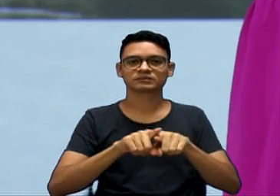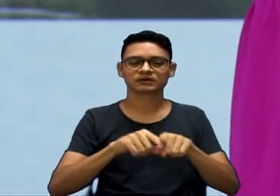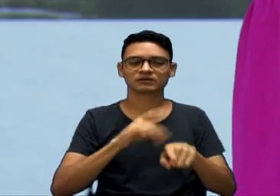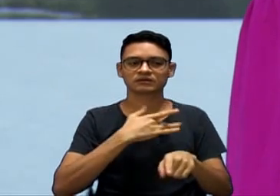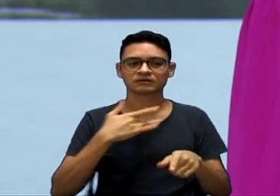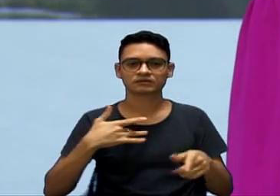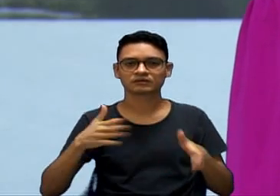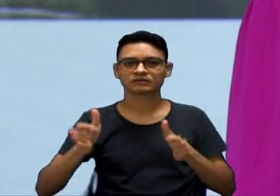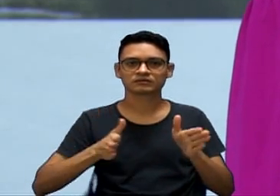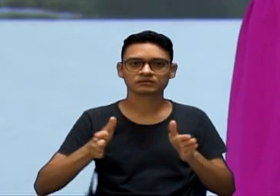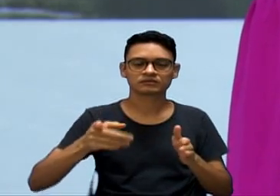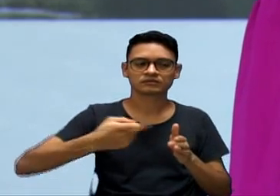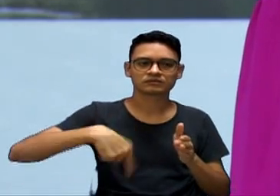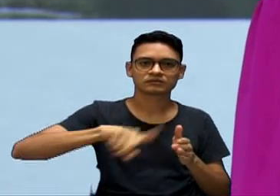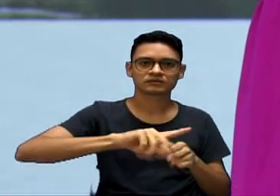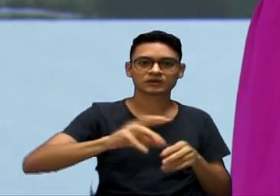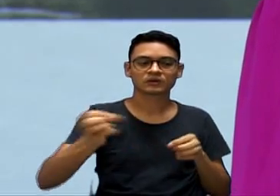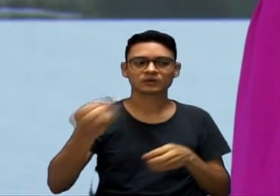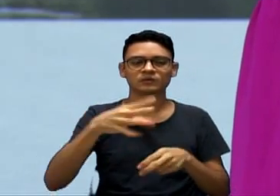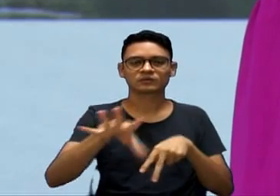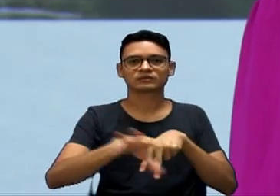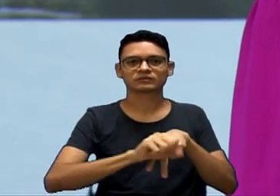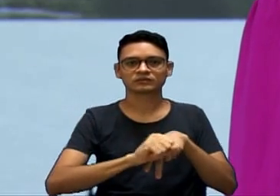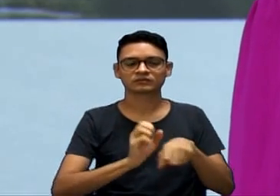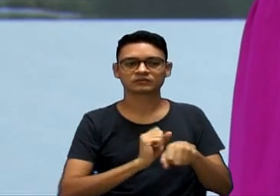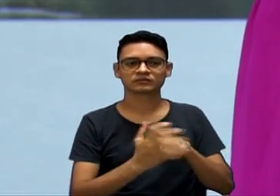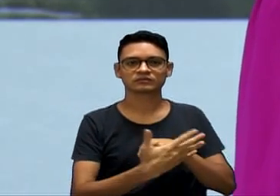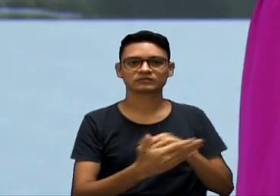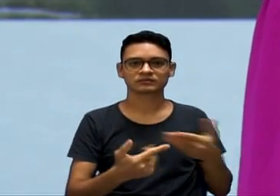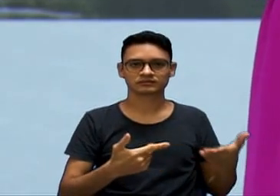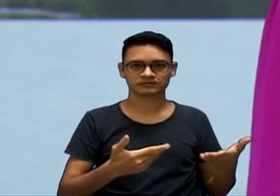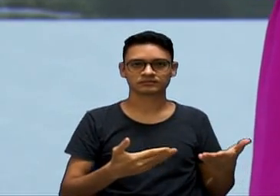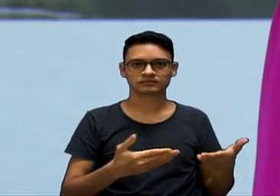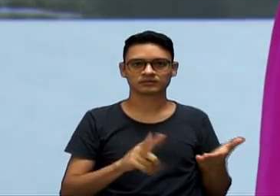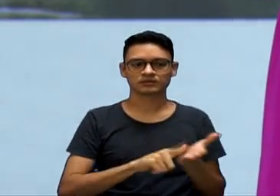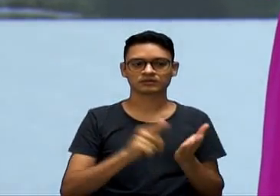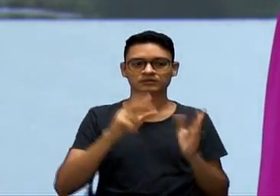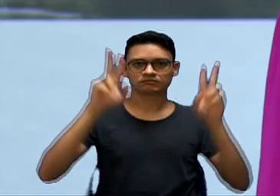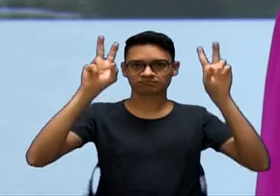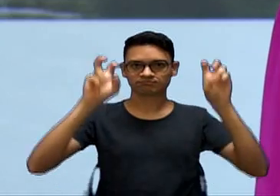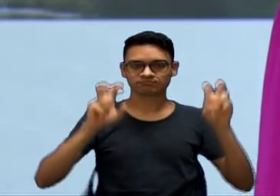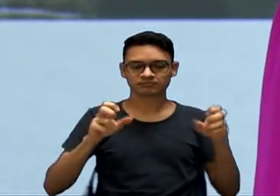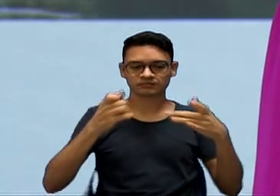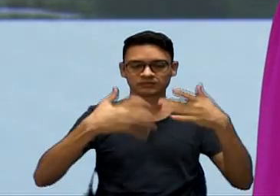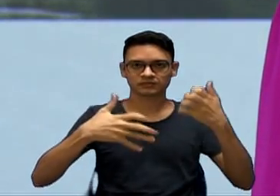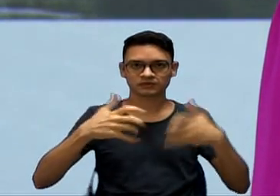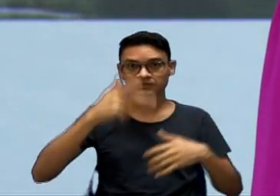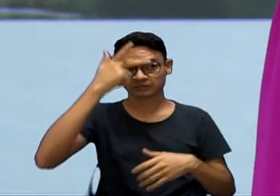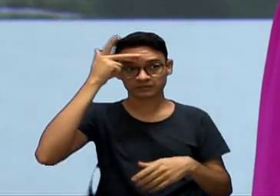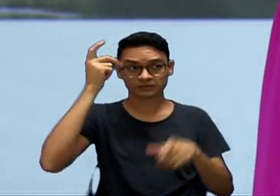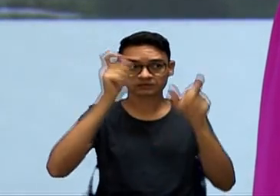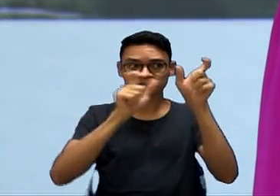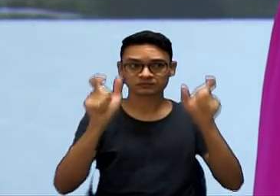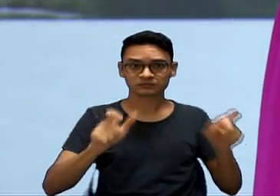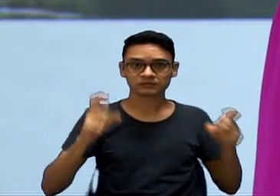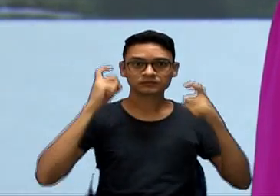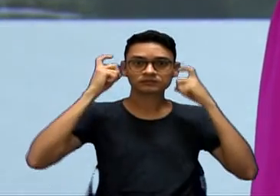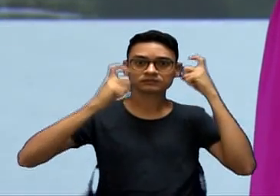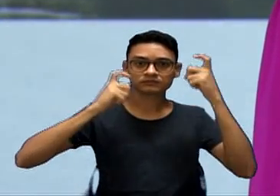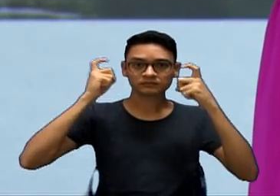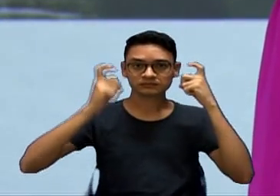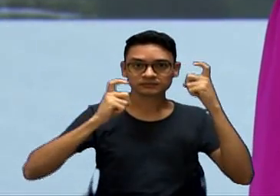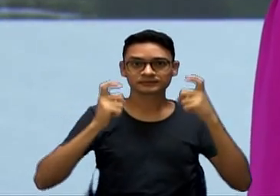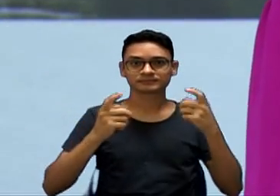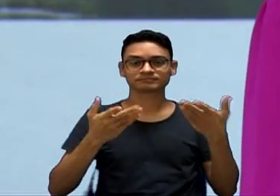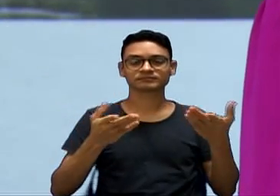Saúde durante a Nova Pandemia do Coronavírus. Então, nós temos aí pessoas que estão preocupadas com esse